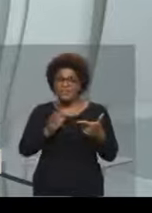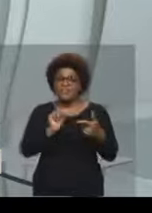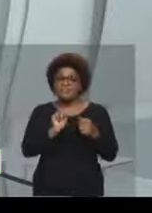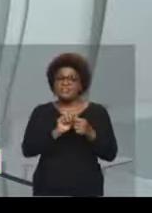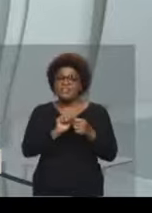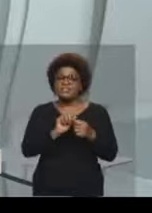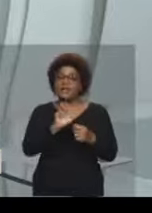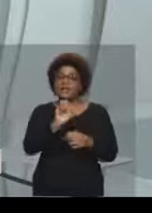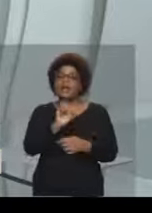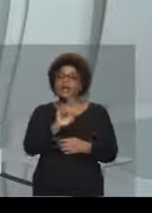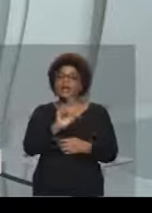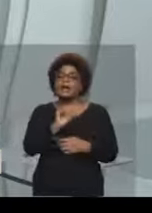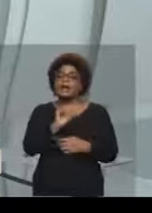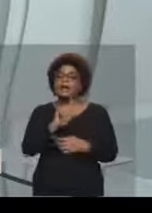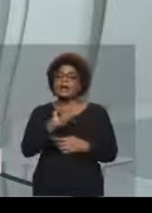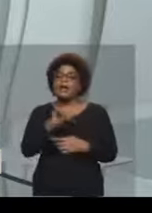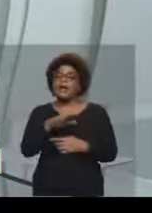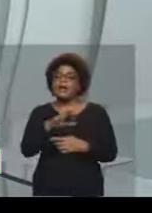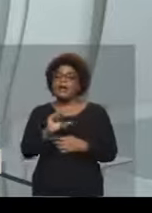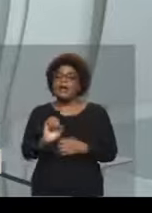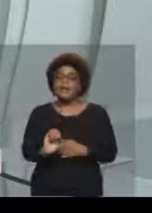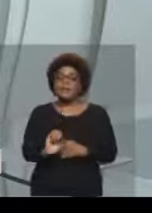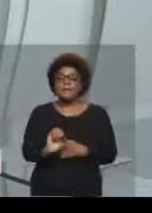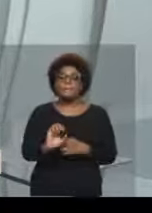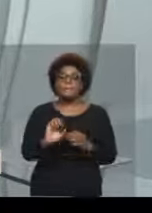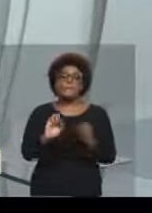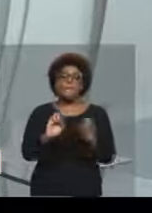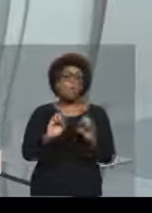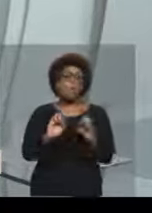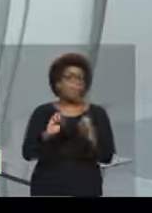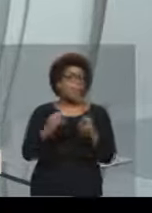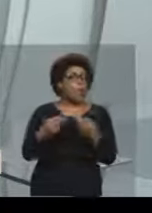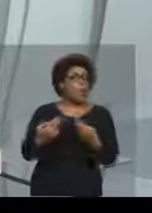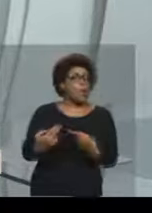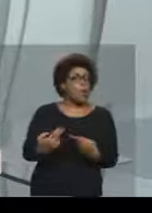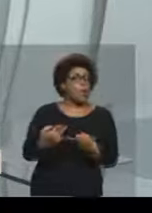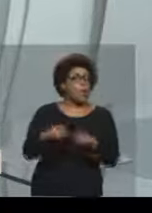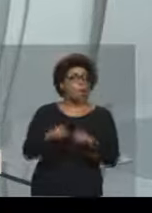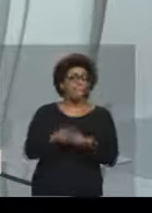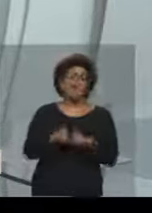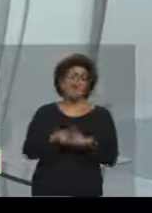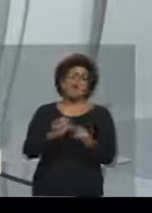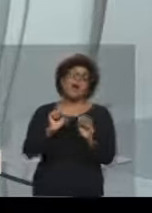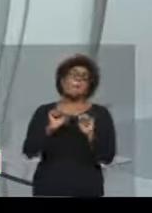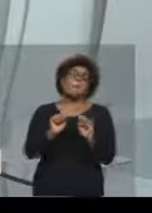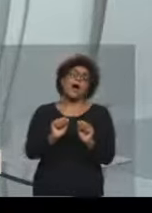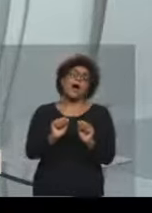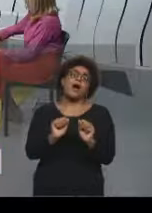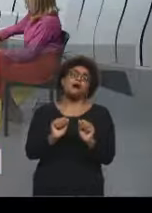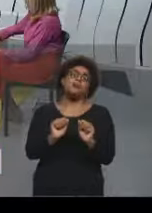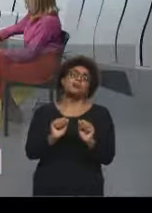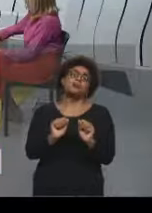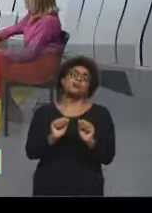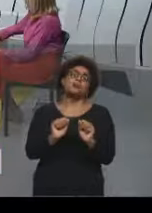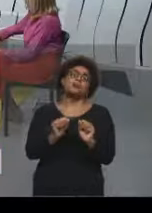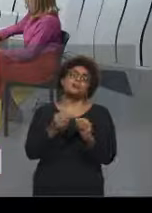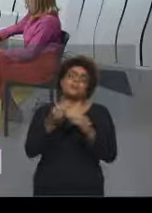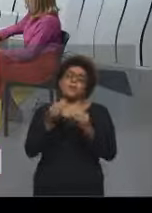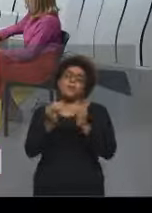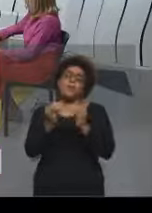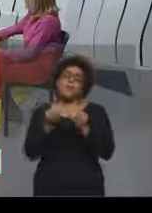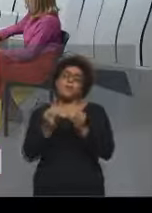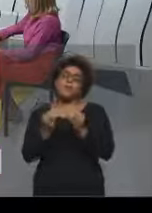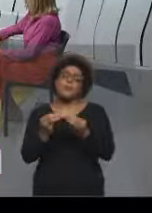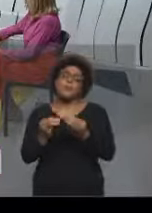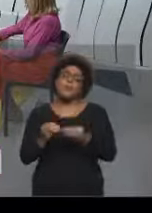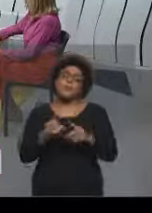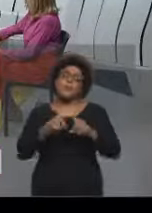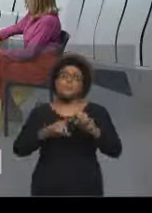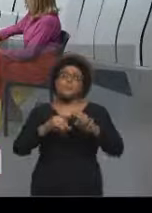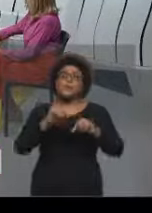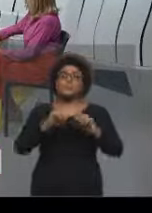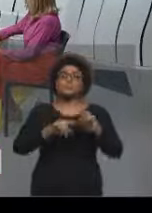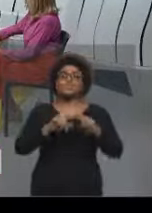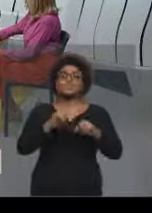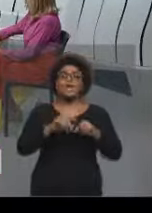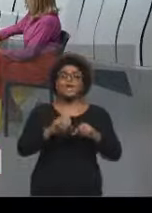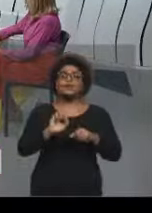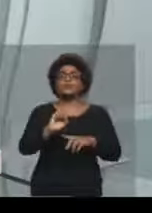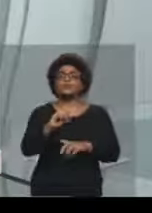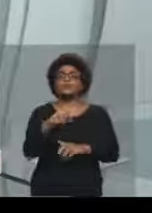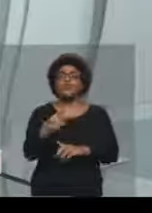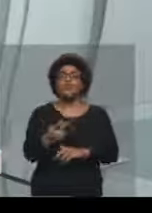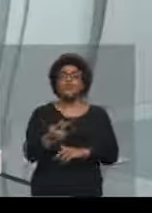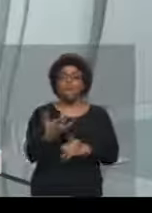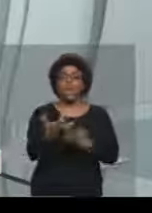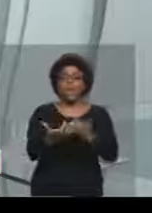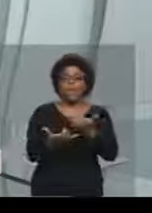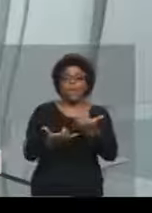ser montar um objeto ou jogar. Né? O instrucional é